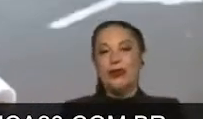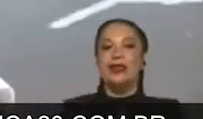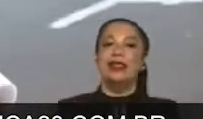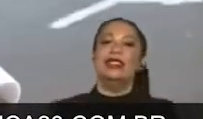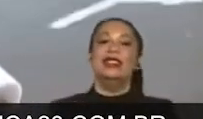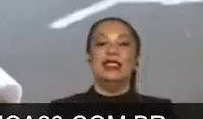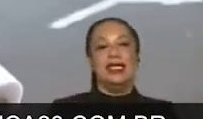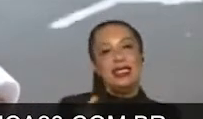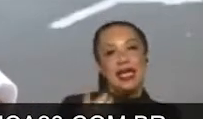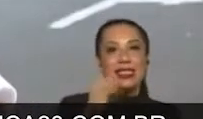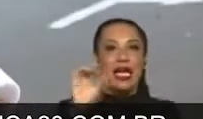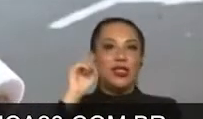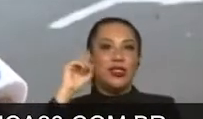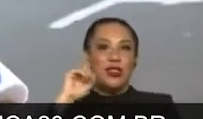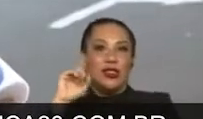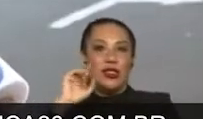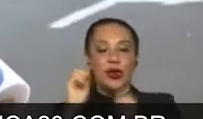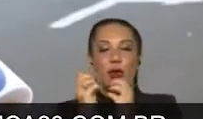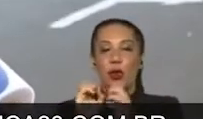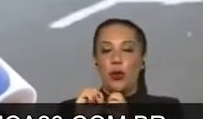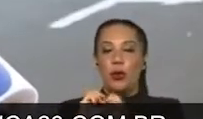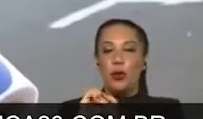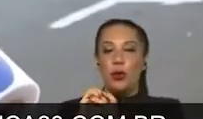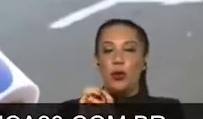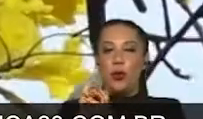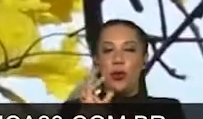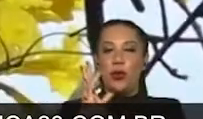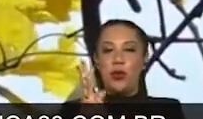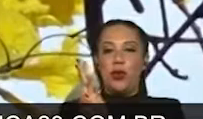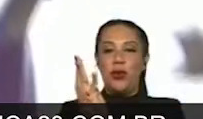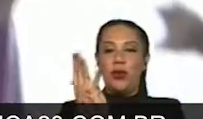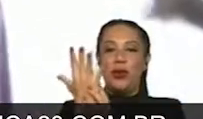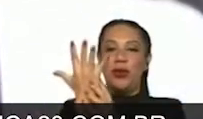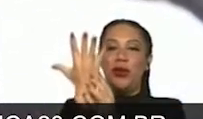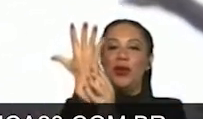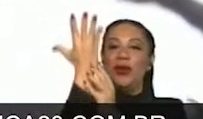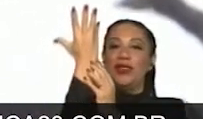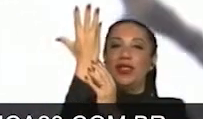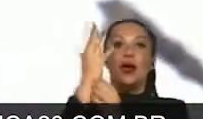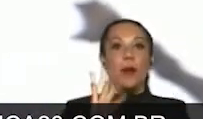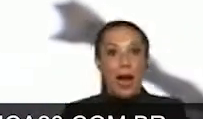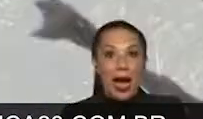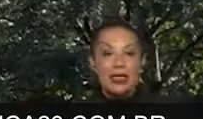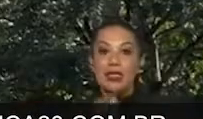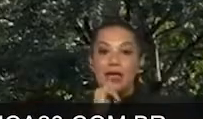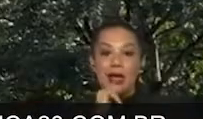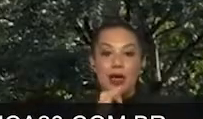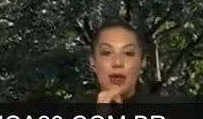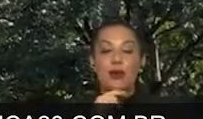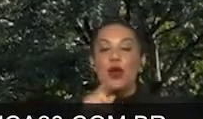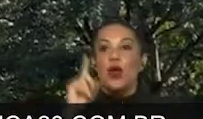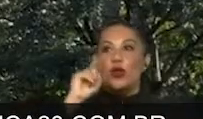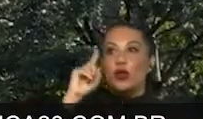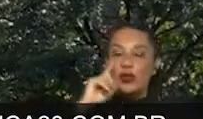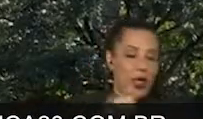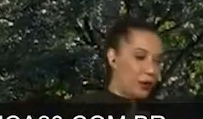talvez 7, 10 dias, elas começam a abrir e as sementes já são liberadas, prontas para germinação. Trabalhar todos os dias vendo a beleza